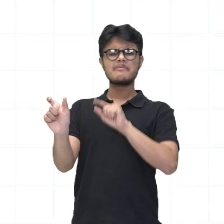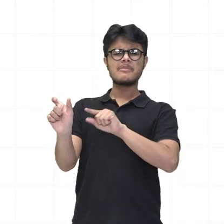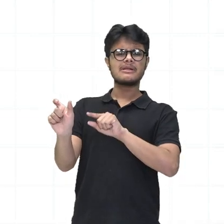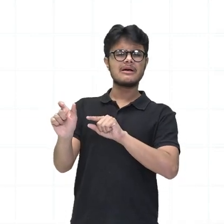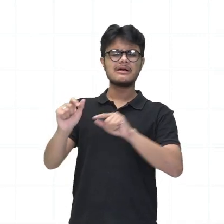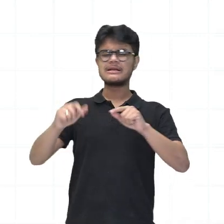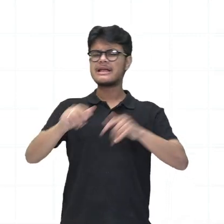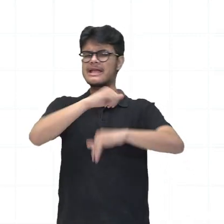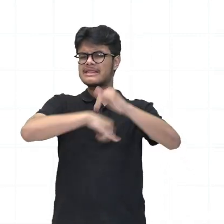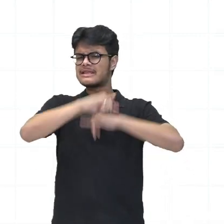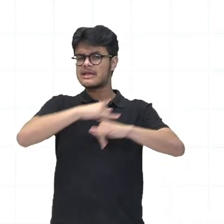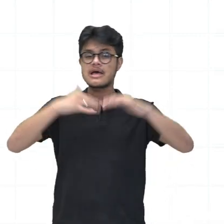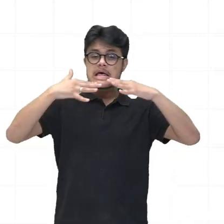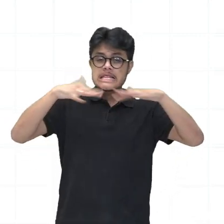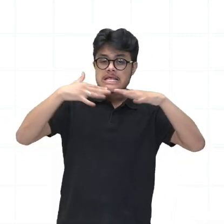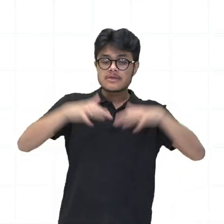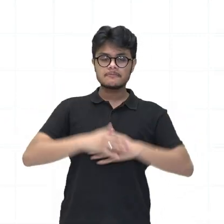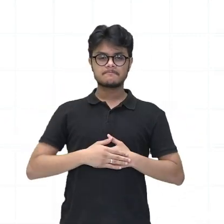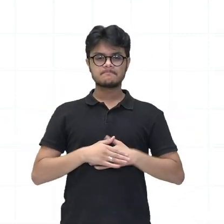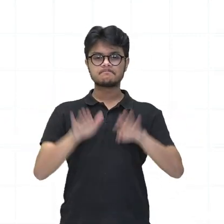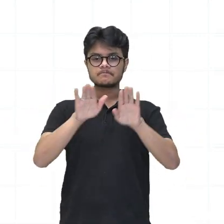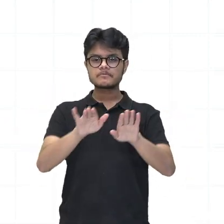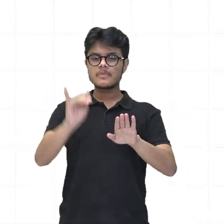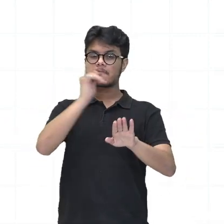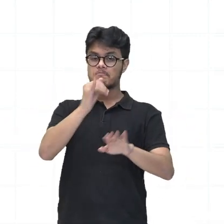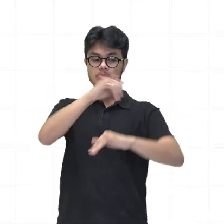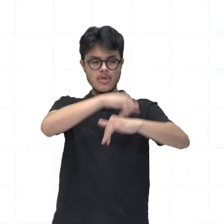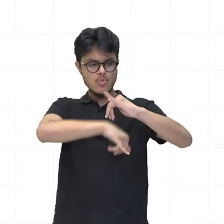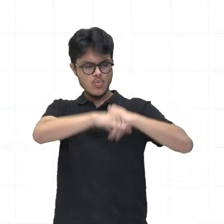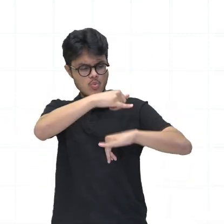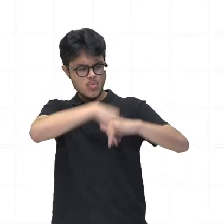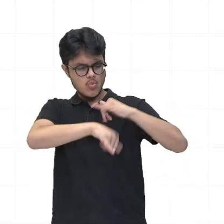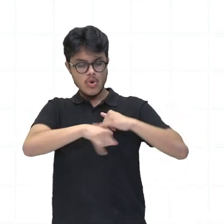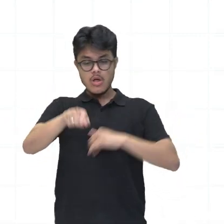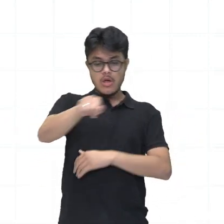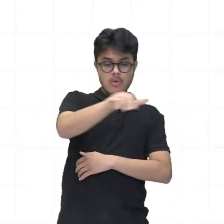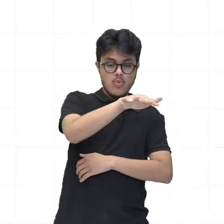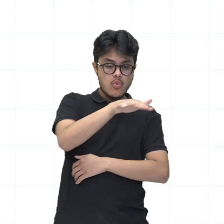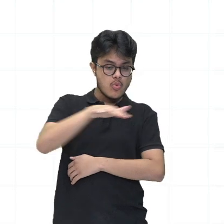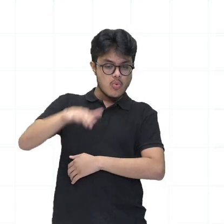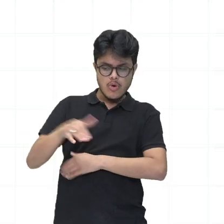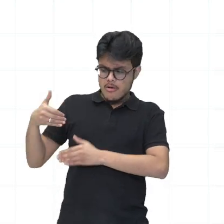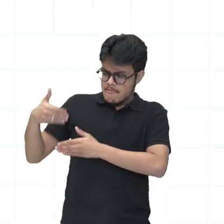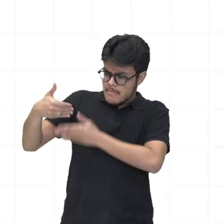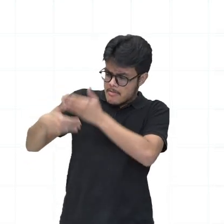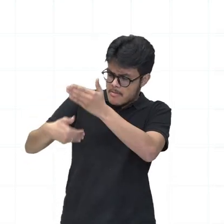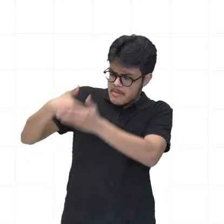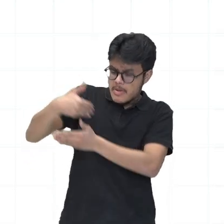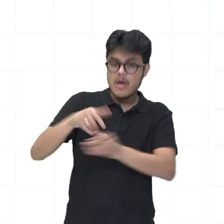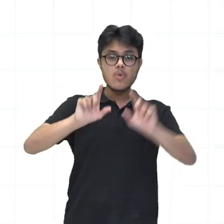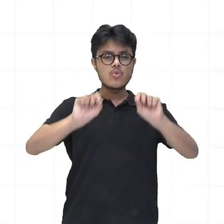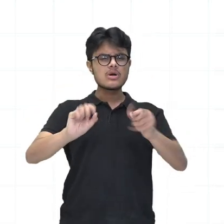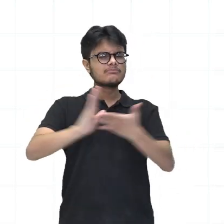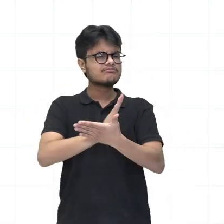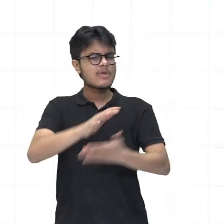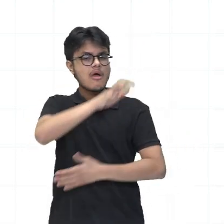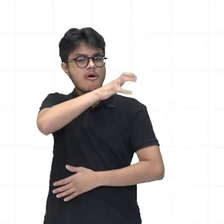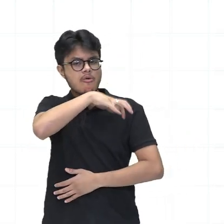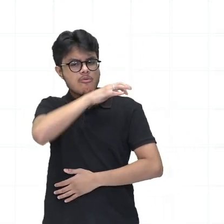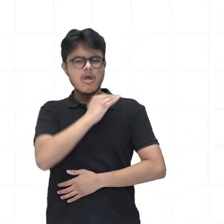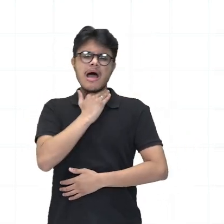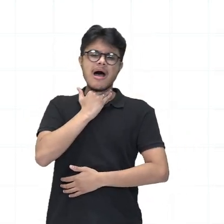fósseis. São recursos energéticos formados a partir da decomposição